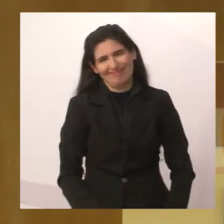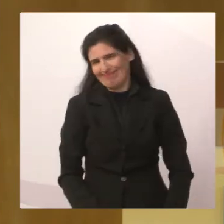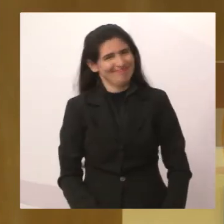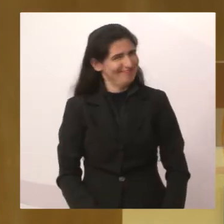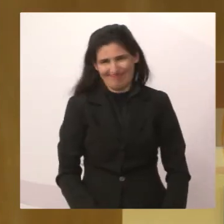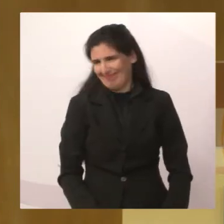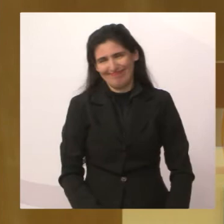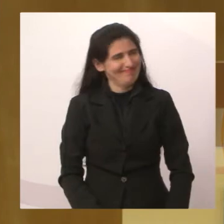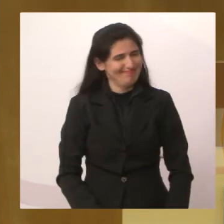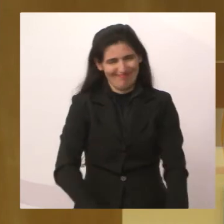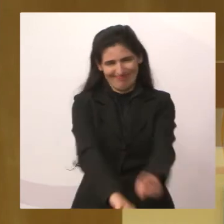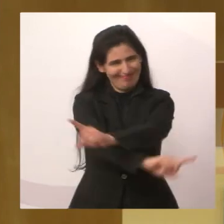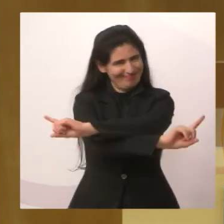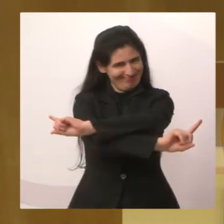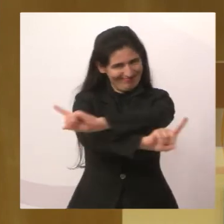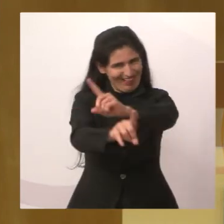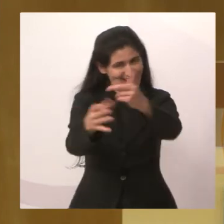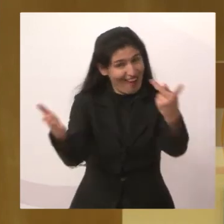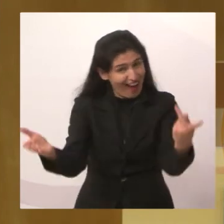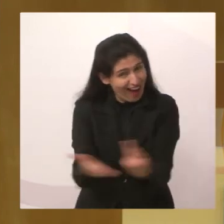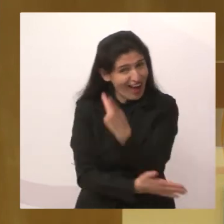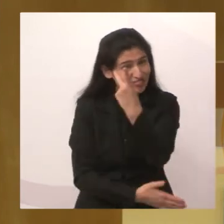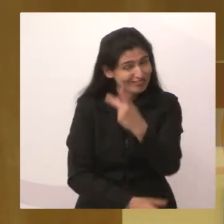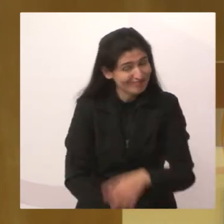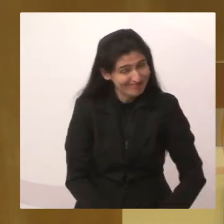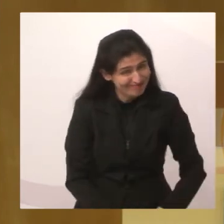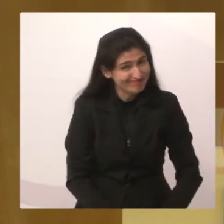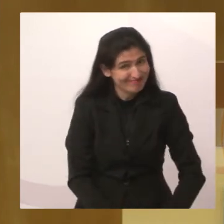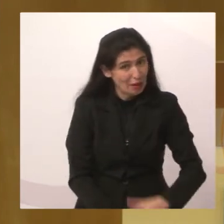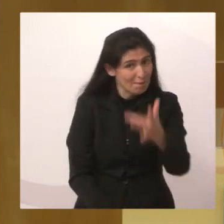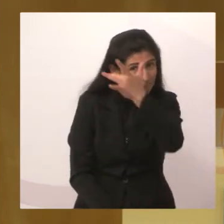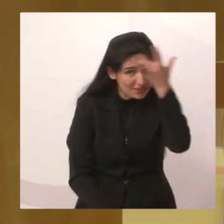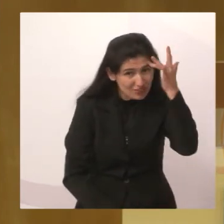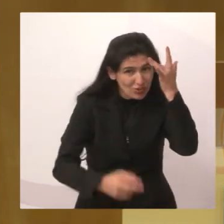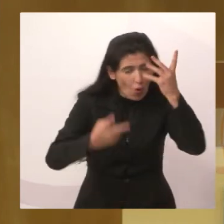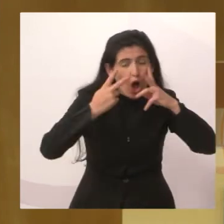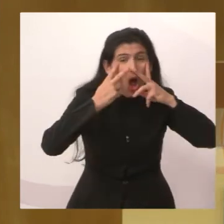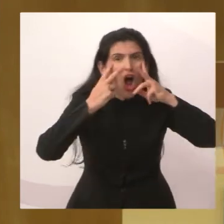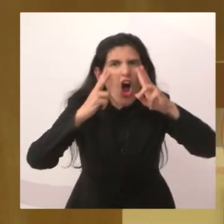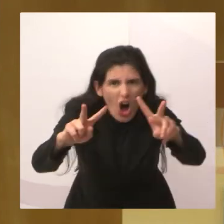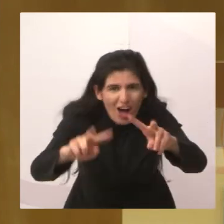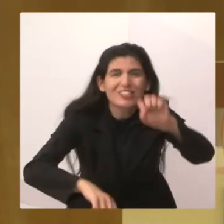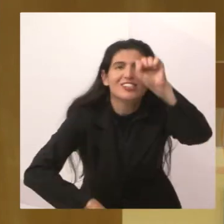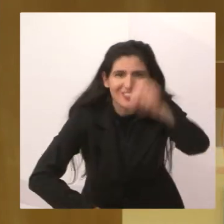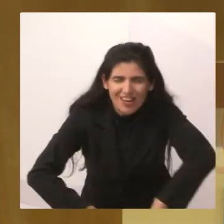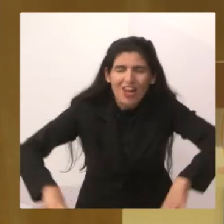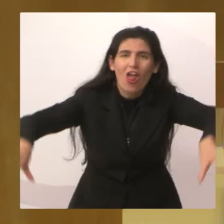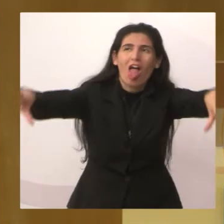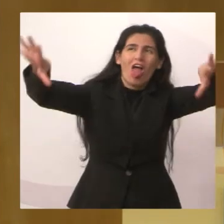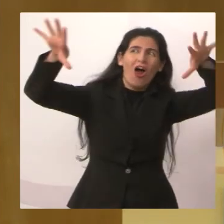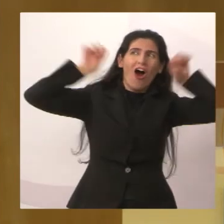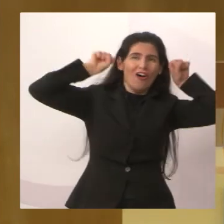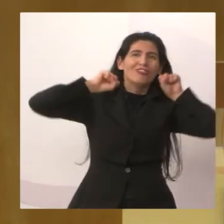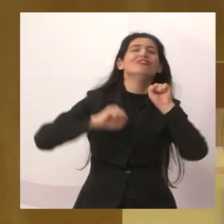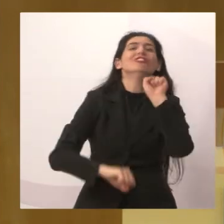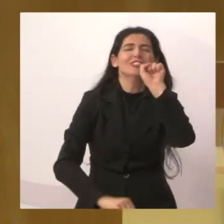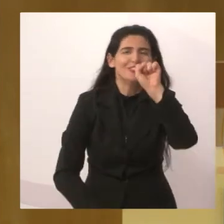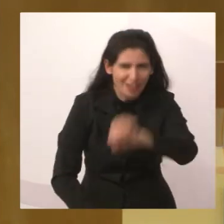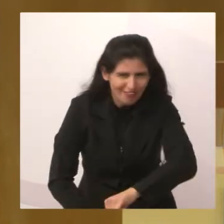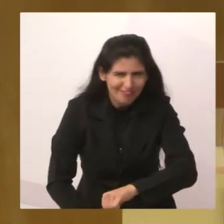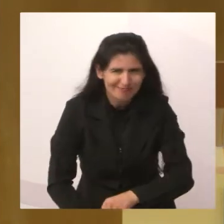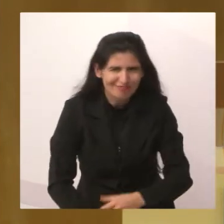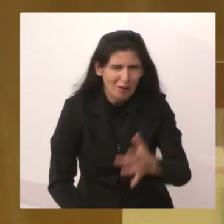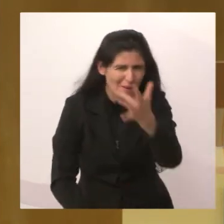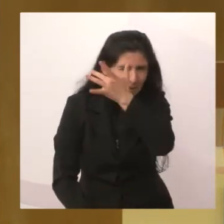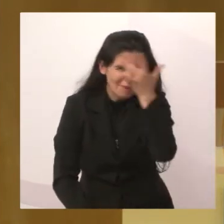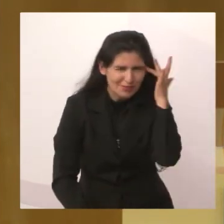cá, eu estava nessa casa aqui, e os vereadores saíram correndo para não dar o quórum. Não sei